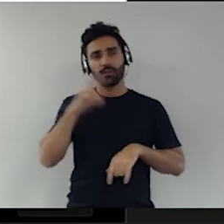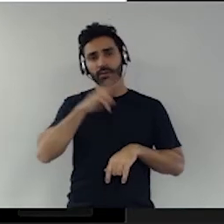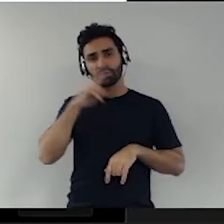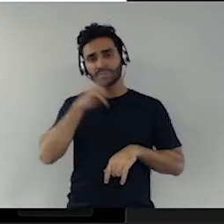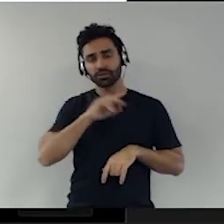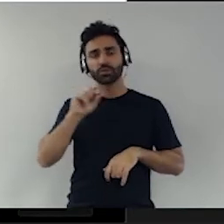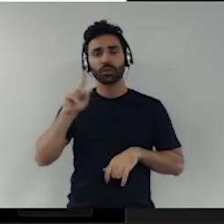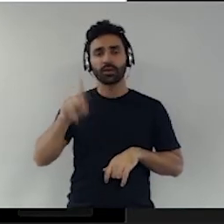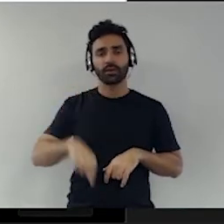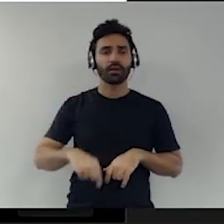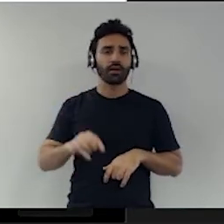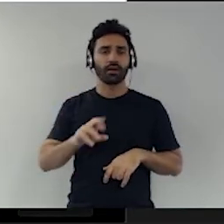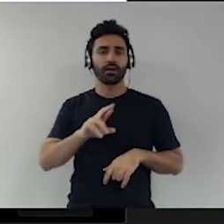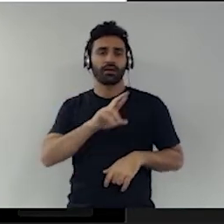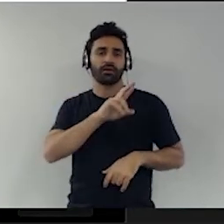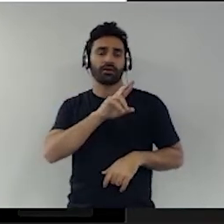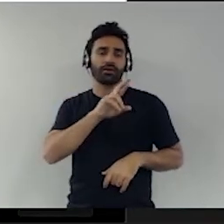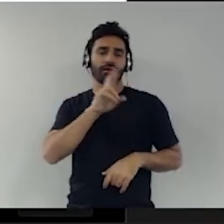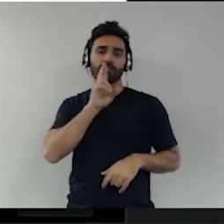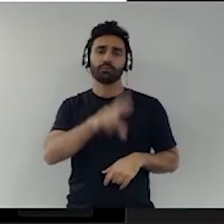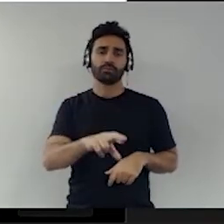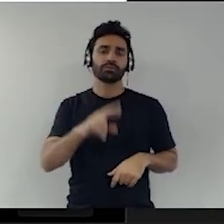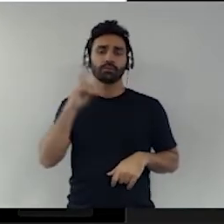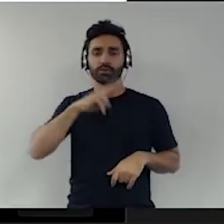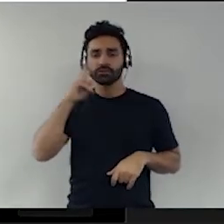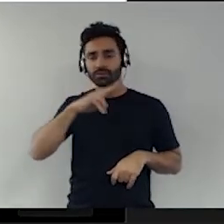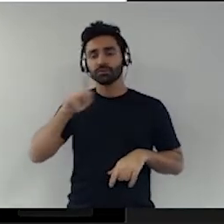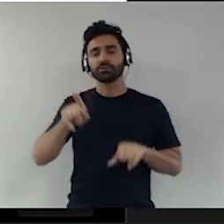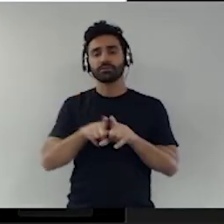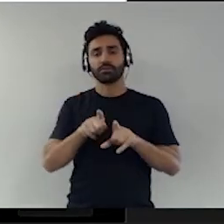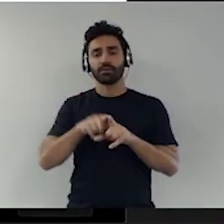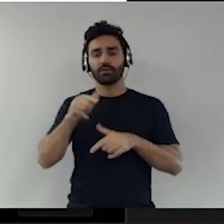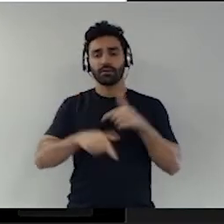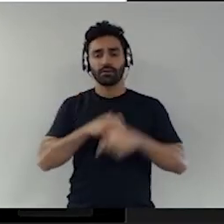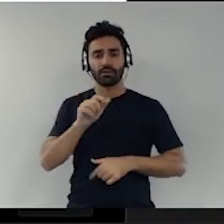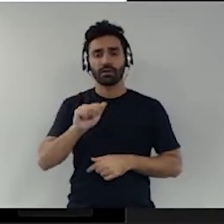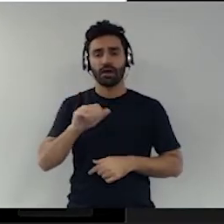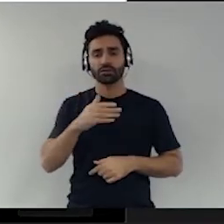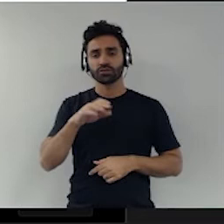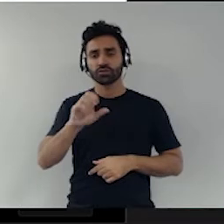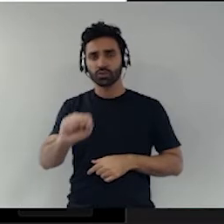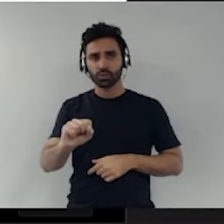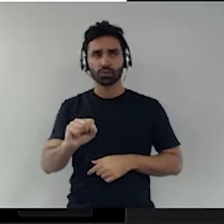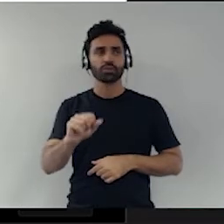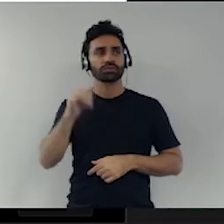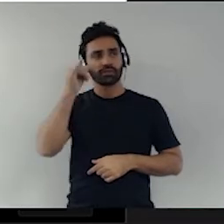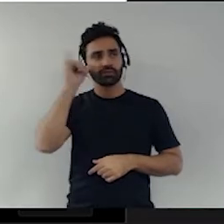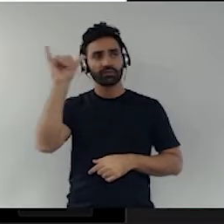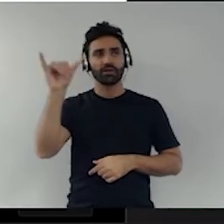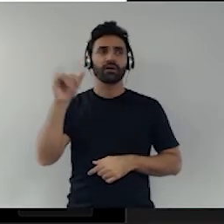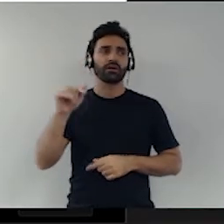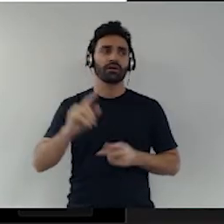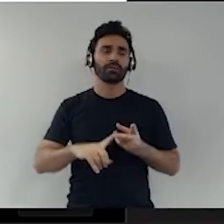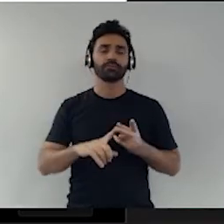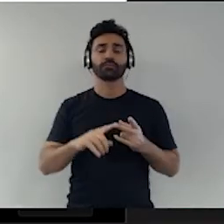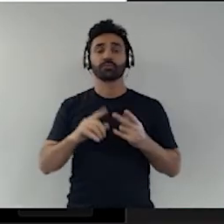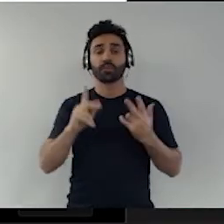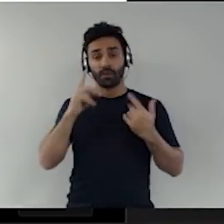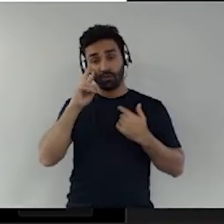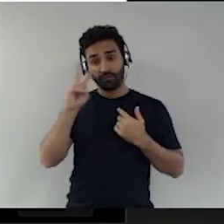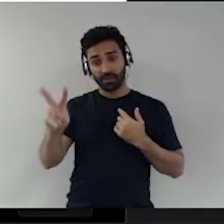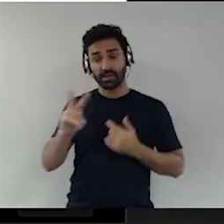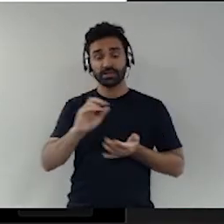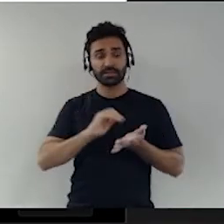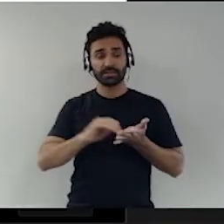resposta em emergência? Ações de combate. Eu via, quando o Anderson estava na Secretaria